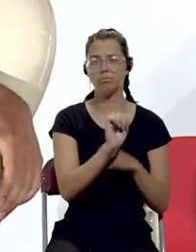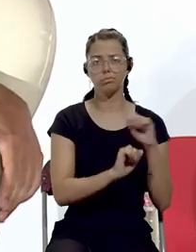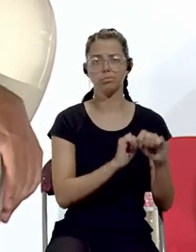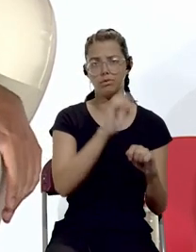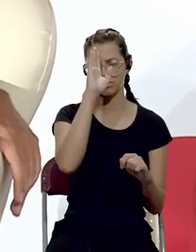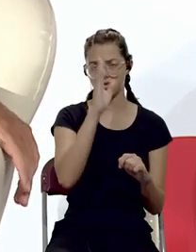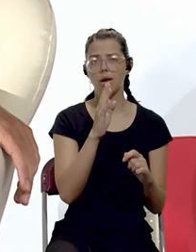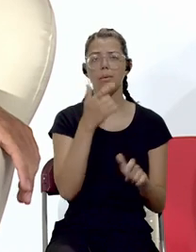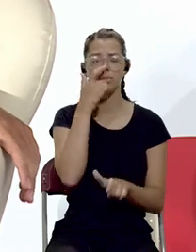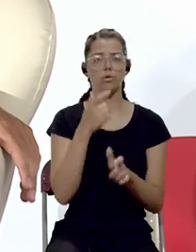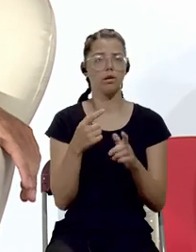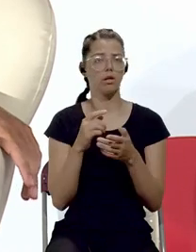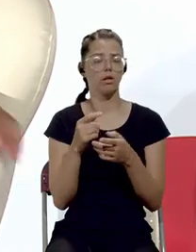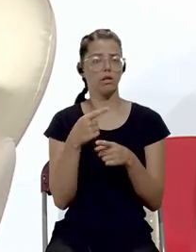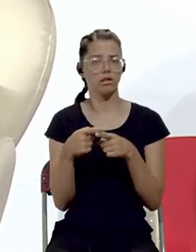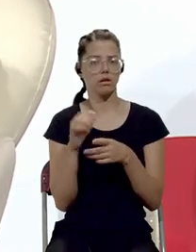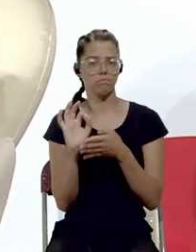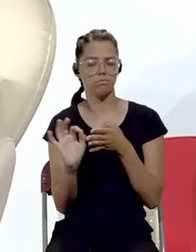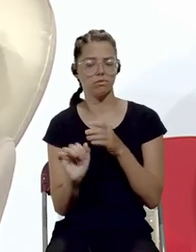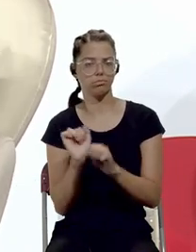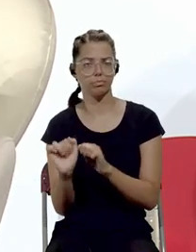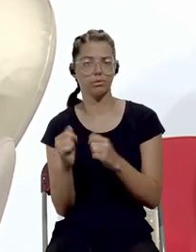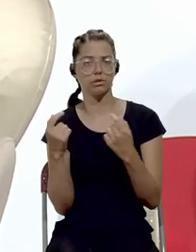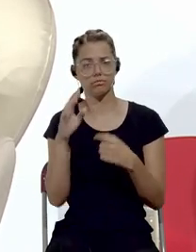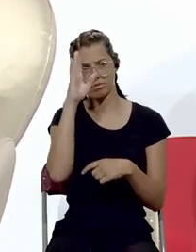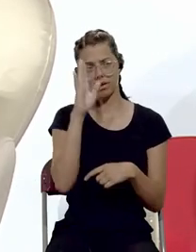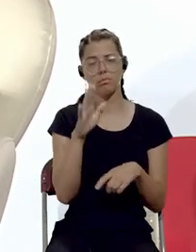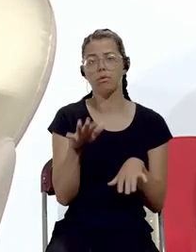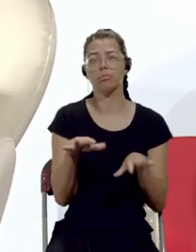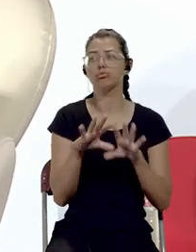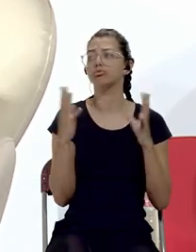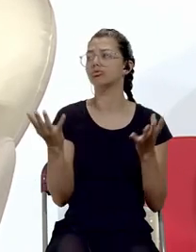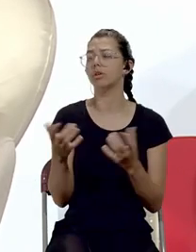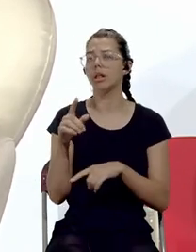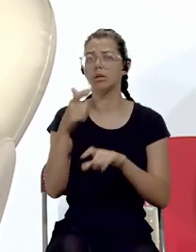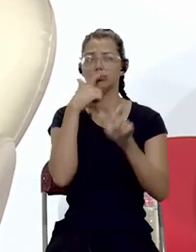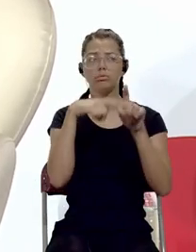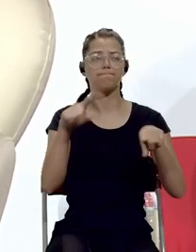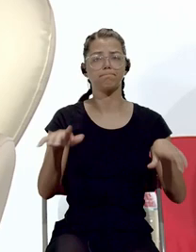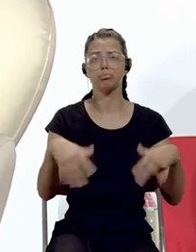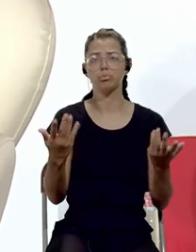interesse especializado sabem, mas fora isso pouco se sabe, é verdade.